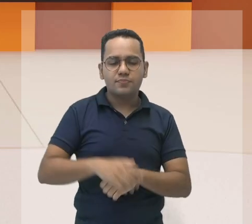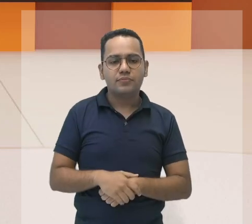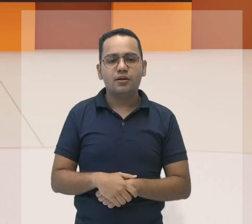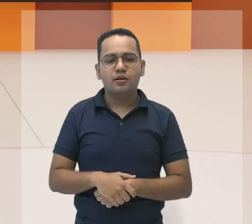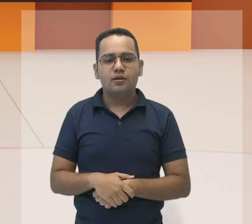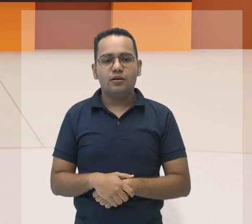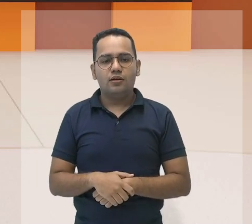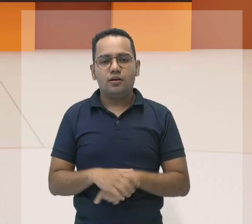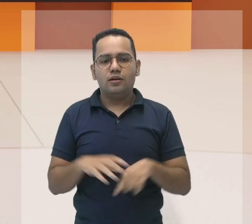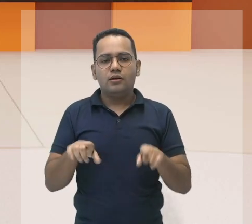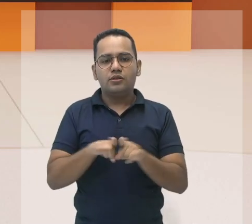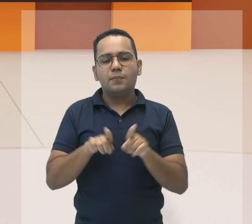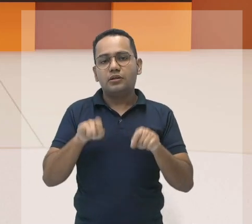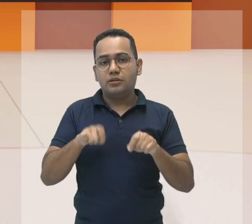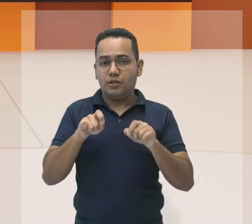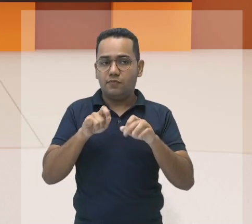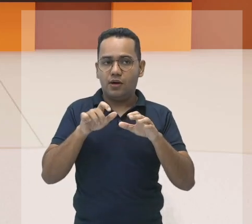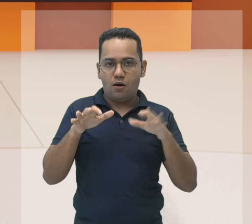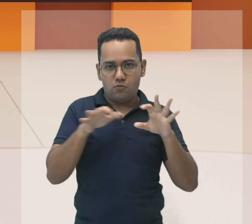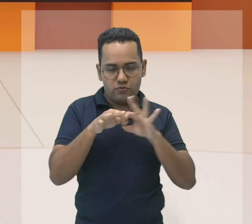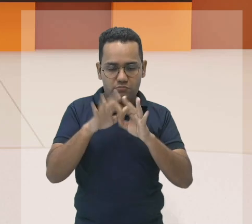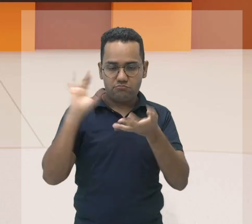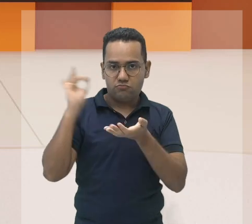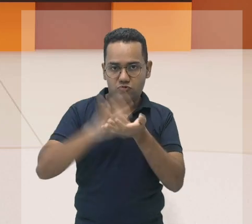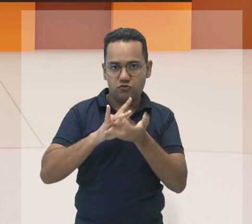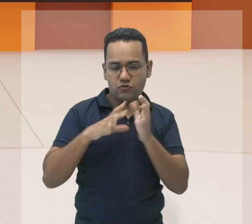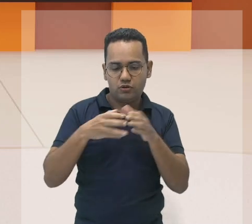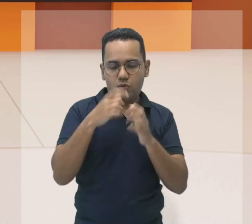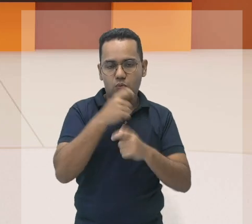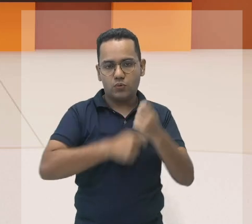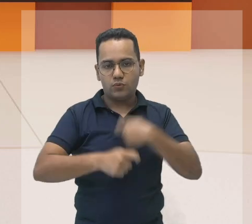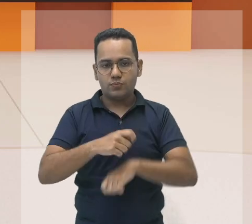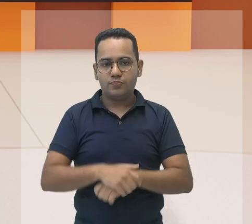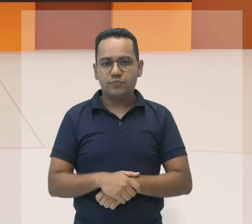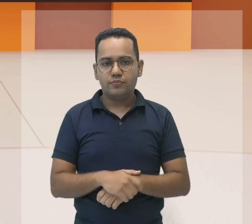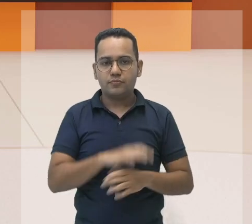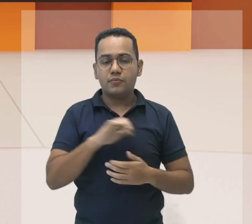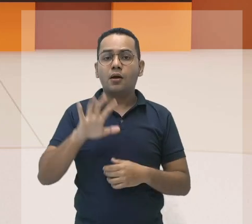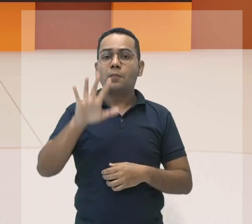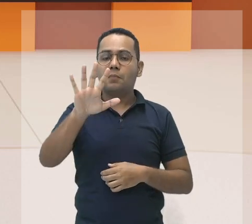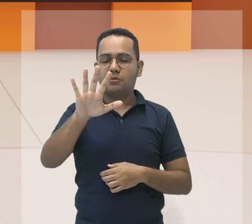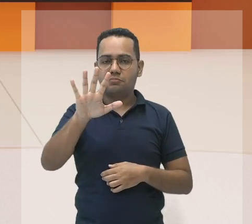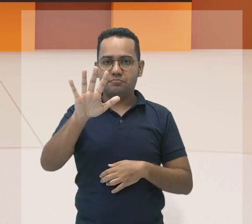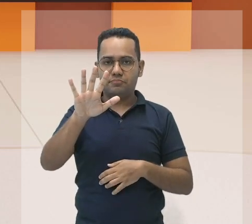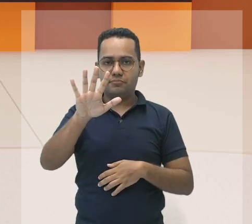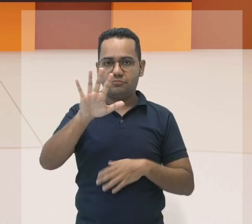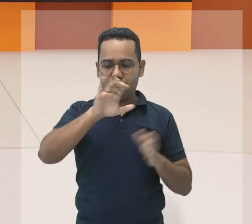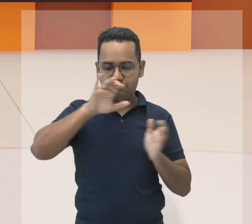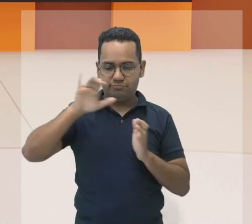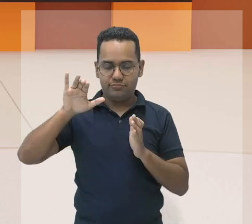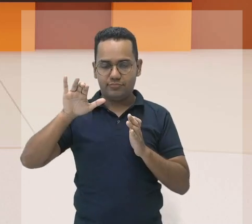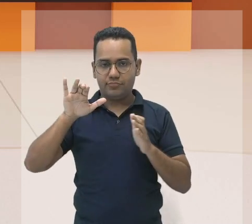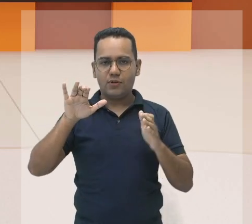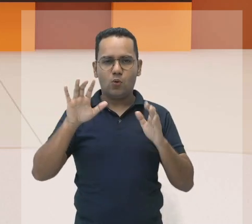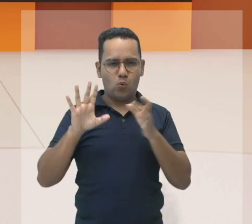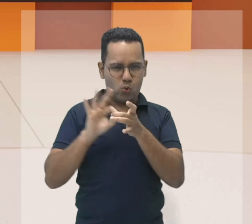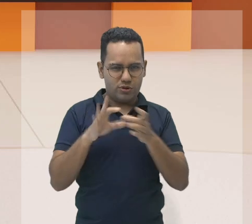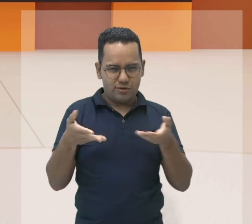contribuiu para o surgimento e consolidação dos blocos econômicos. Nesse período da Guerra Fria, nós tínhamos